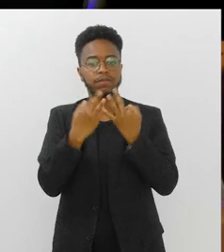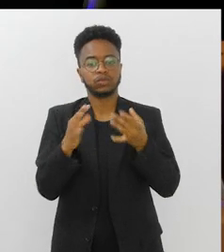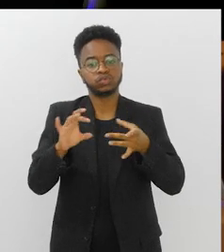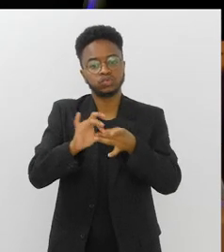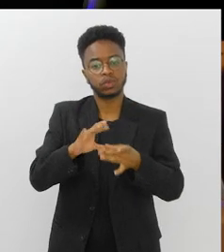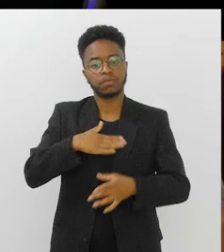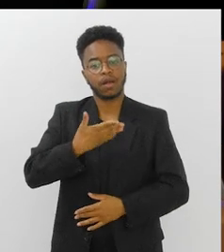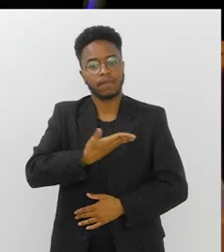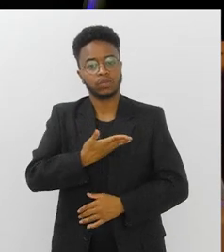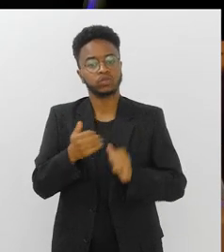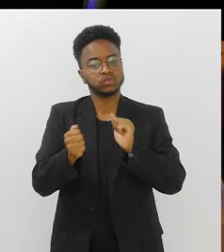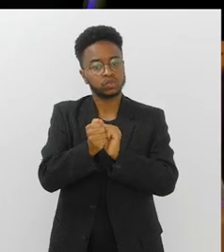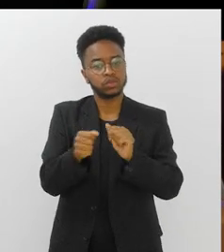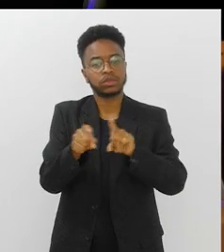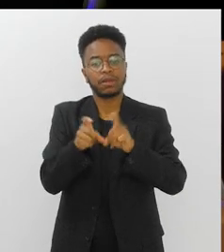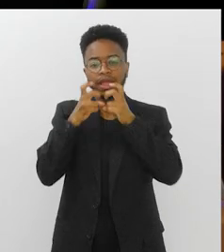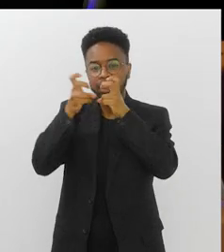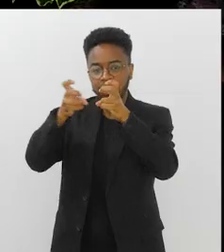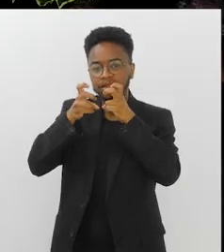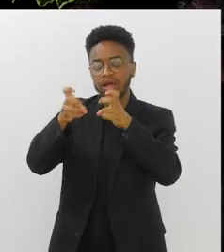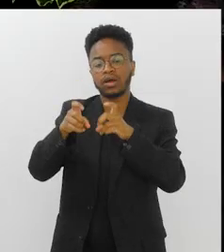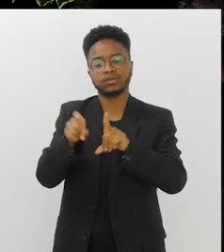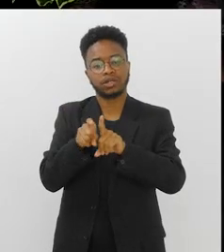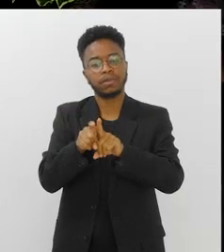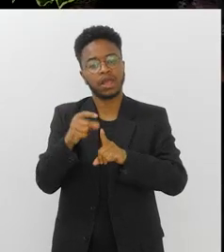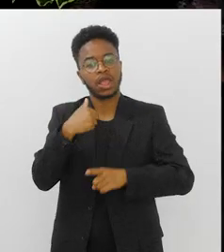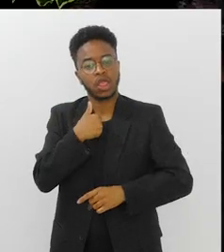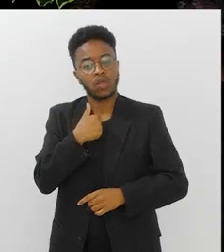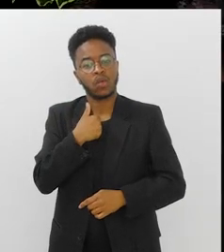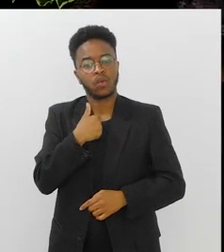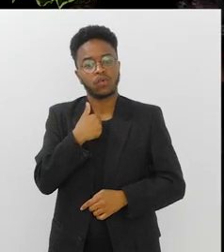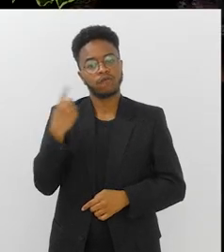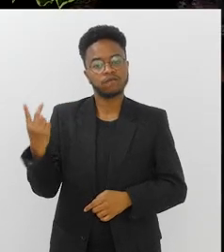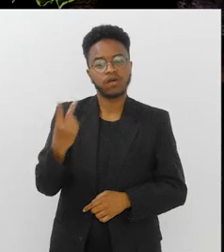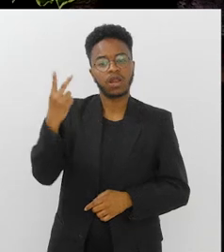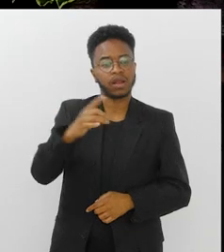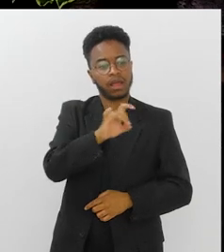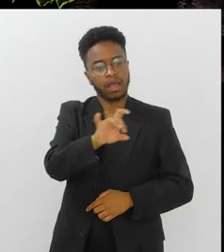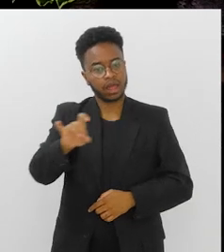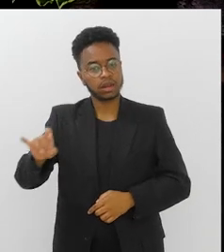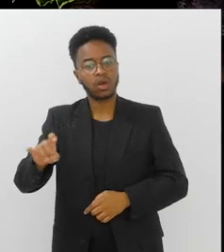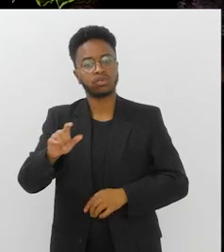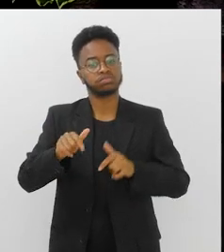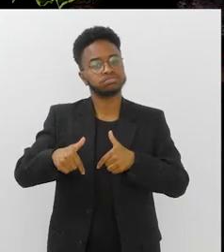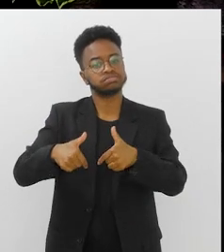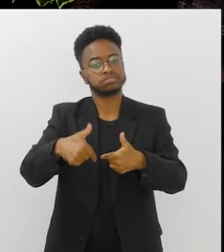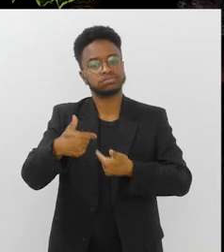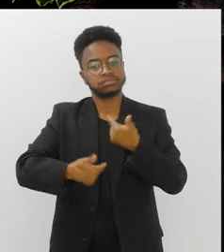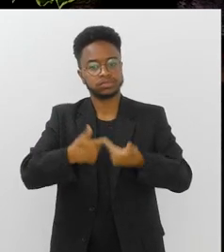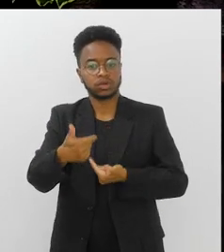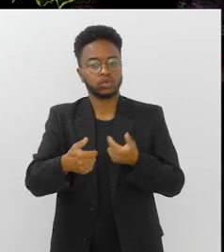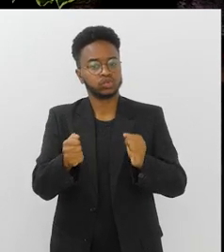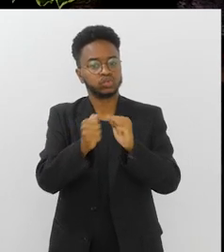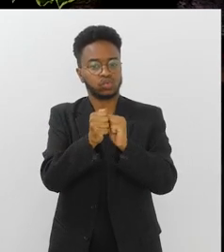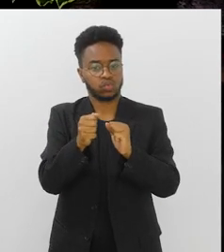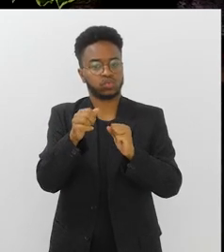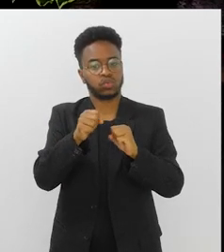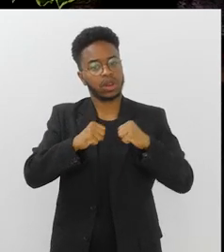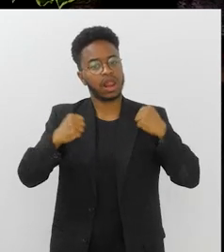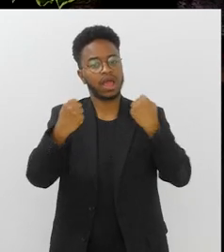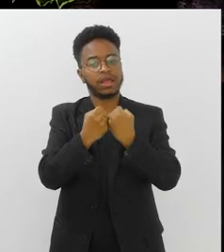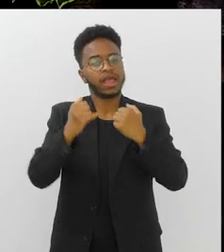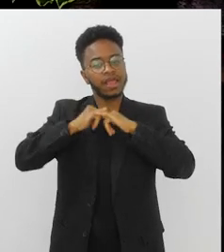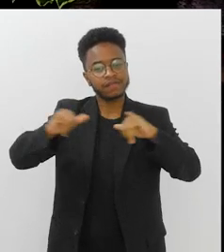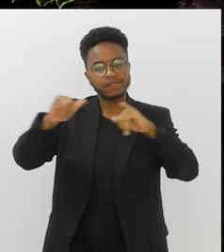familiares de ter meus amigos ali gritando eu eu reconhecendo a voz a a voz deles ali na na na na arena